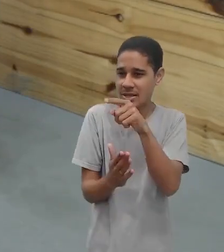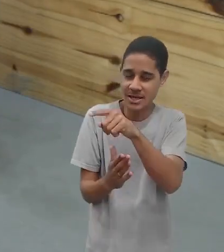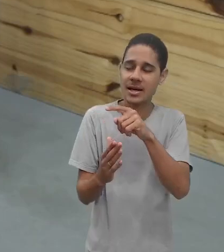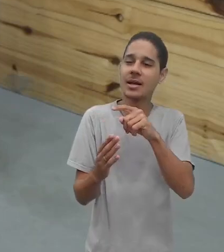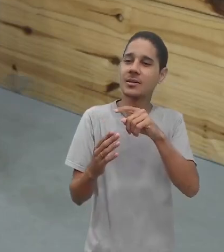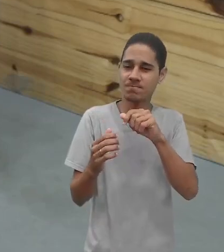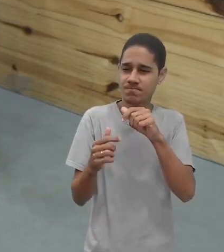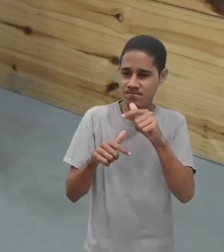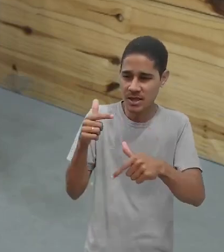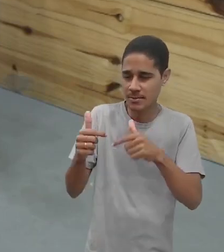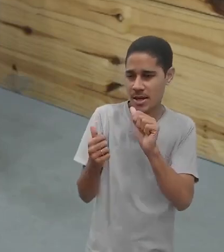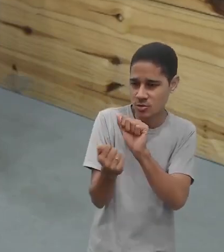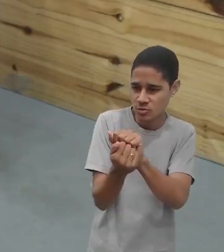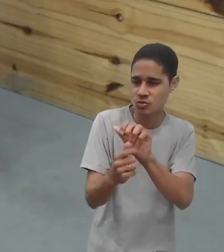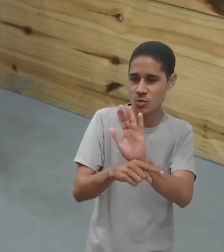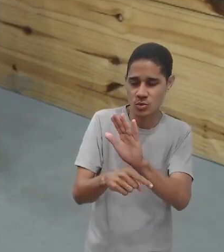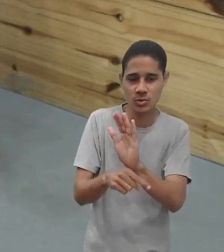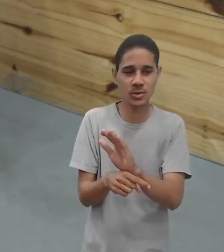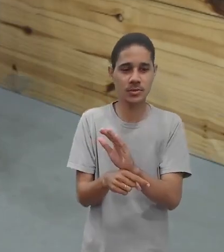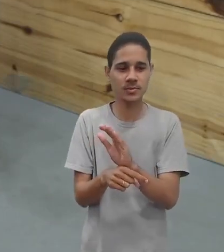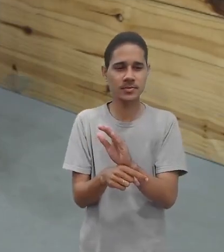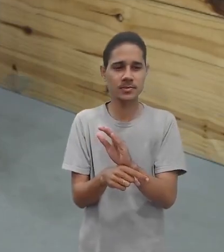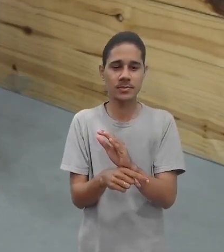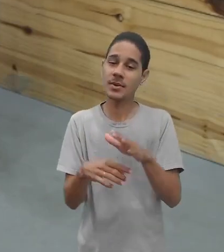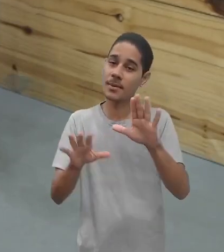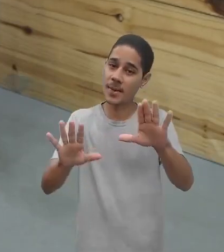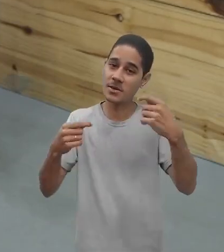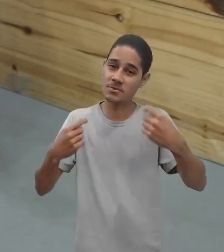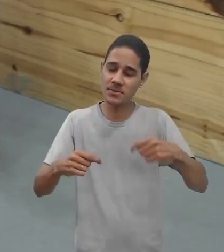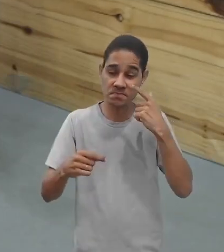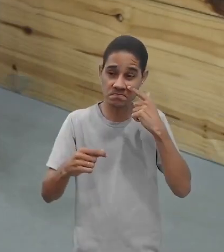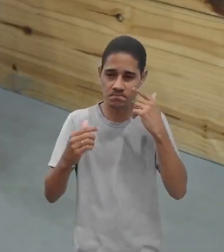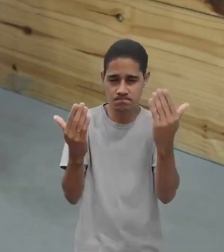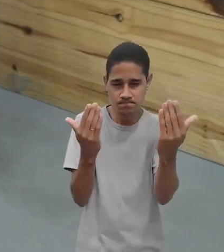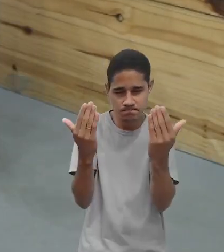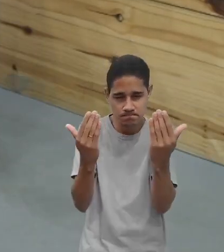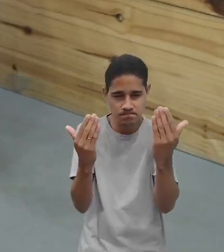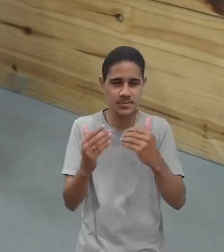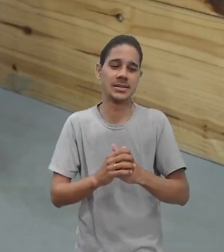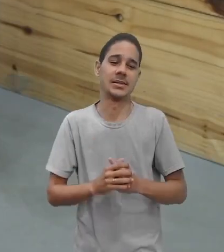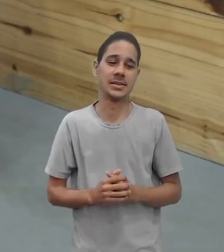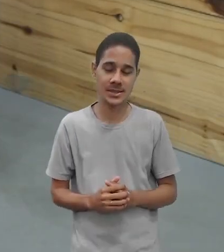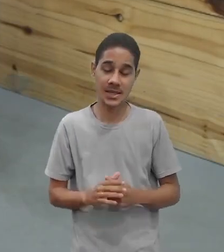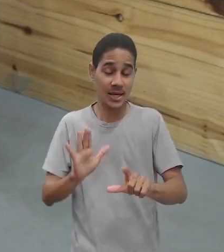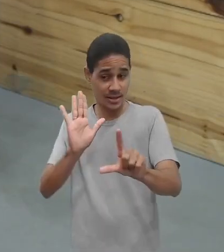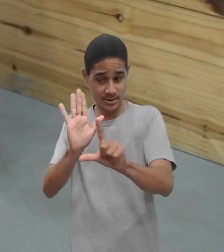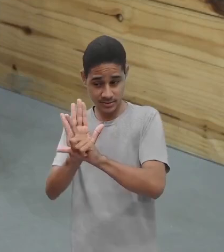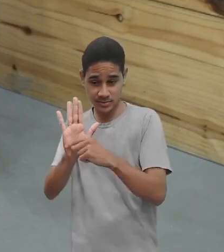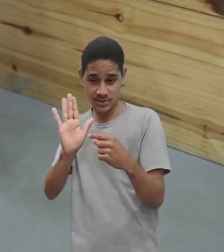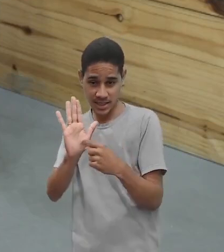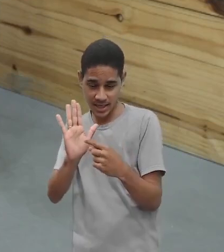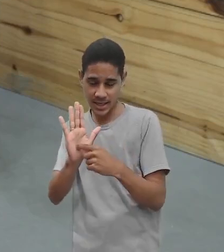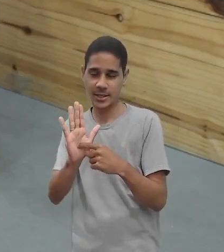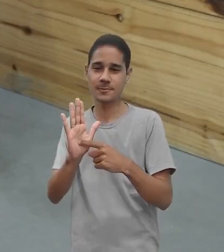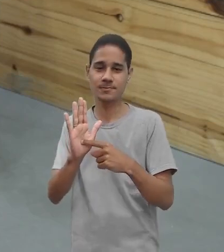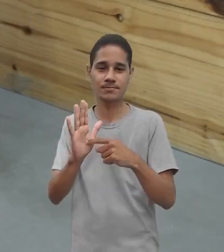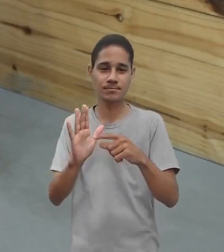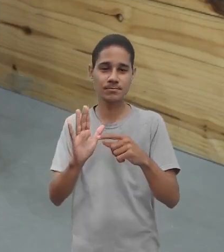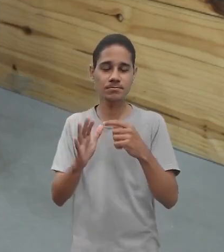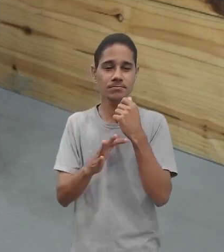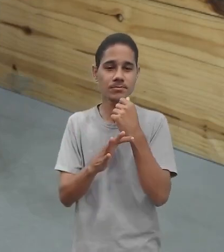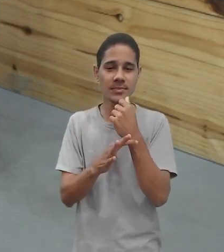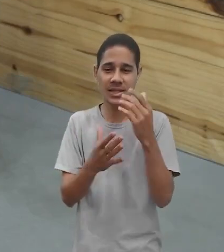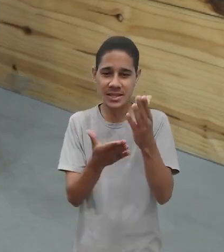resultados. Porém, precisa ser confrontado. A Lei de Proteção de Dados implica dizer que os